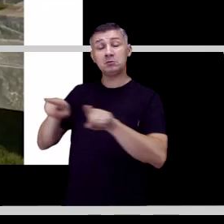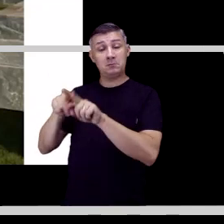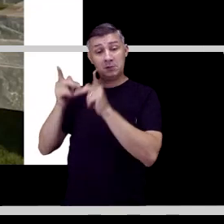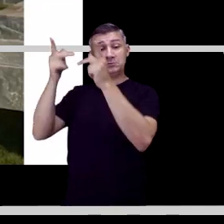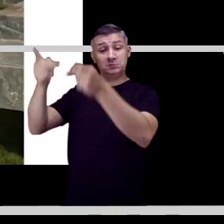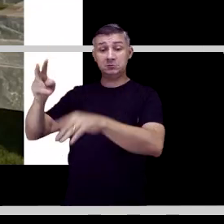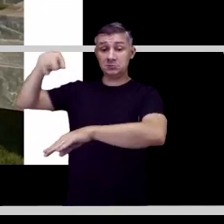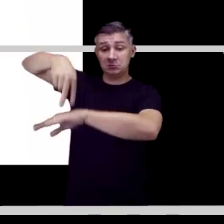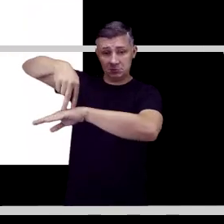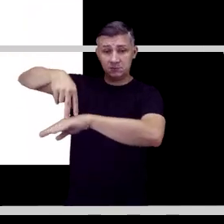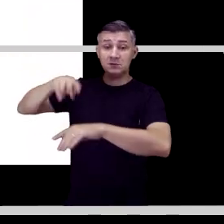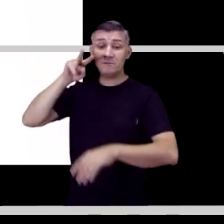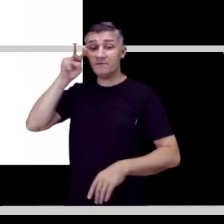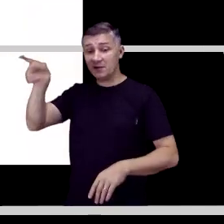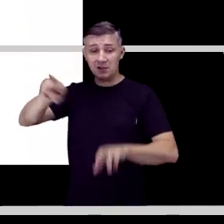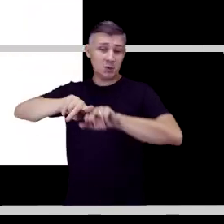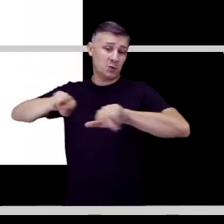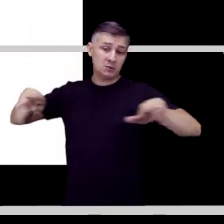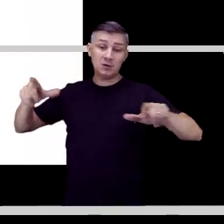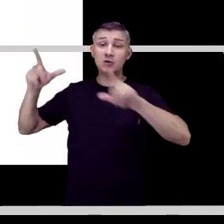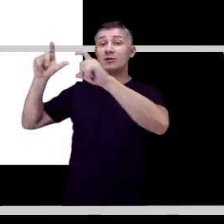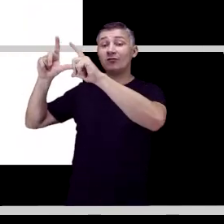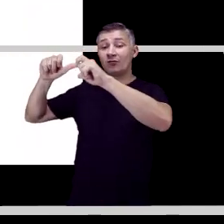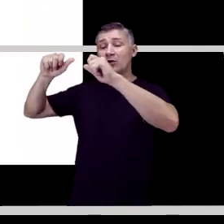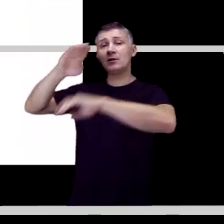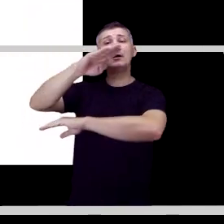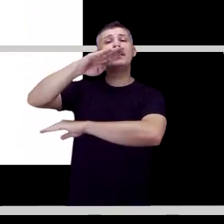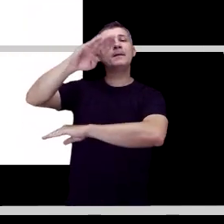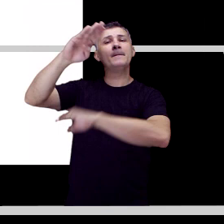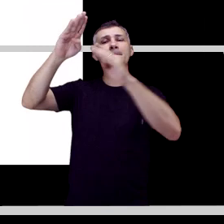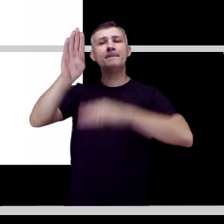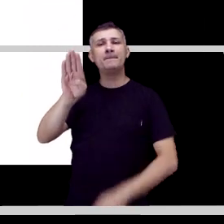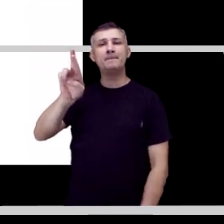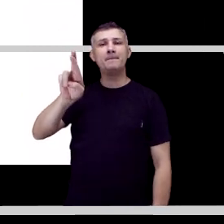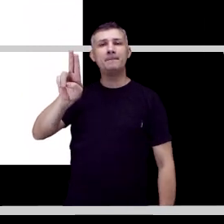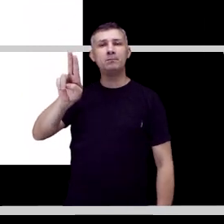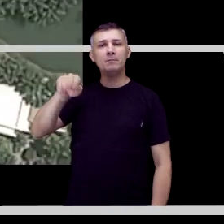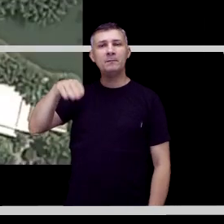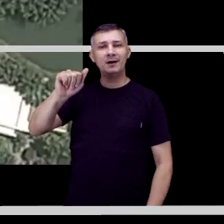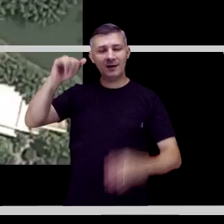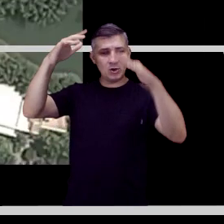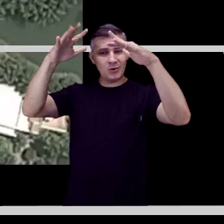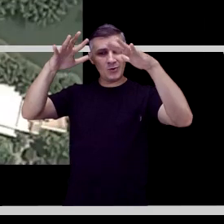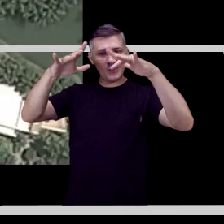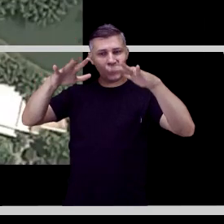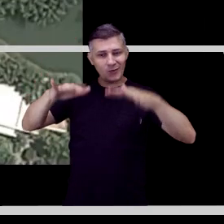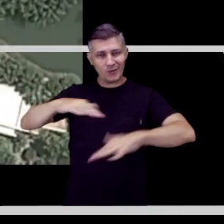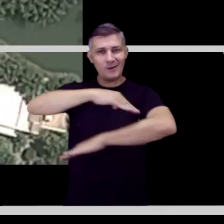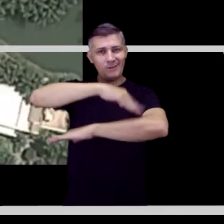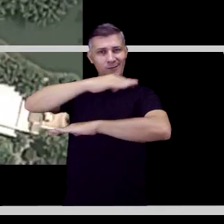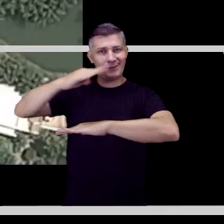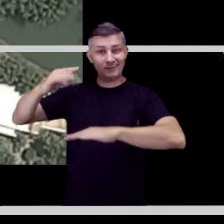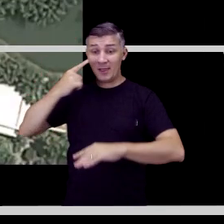ser também visitada, claro, para se ver a vista. Outra foto da bruma, né? E por